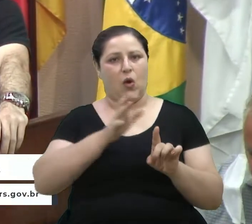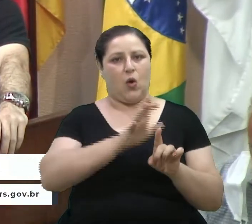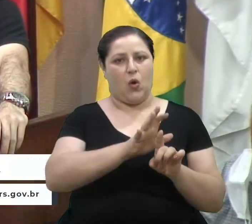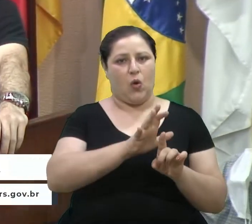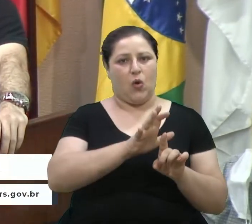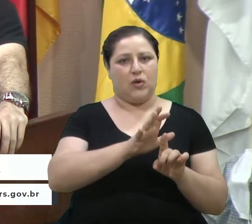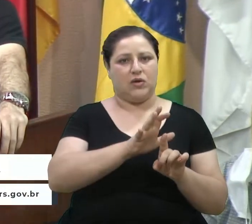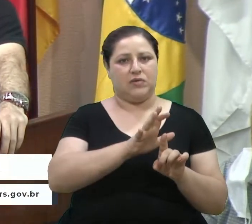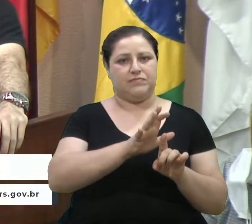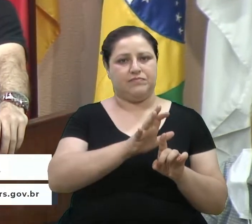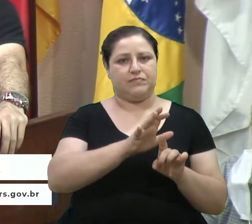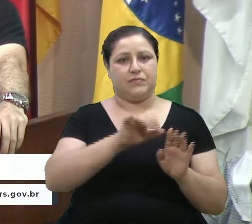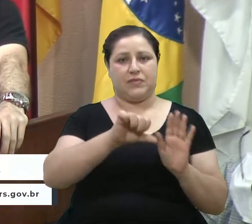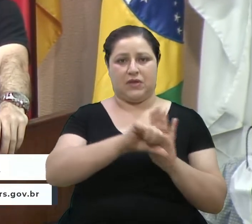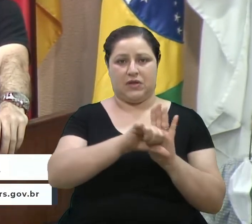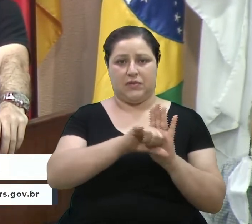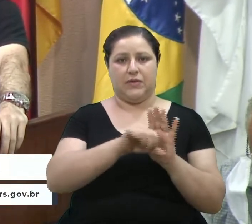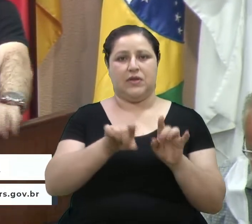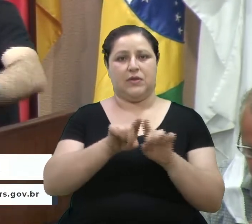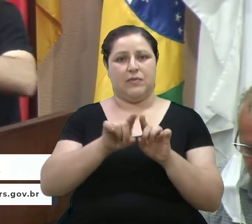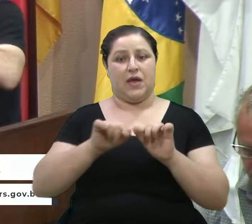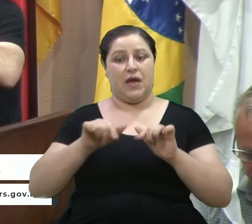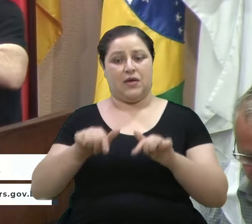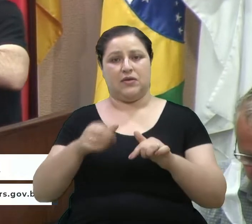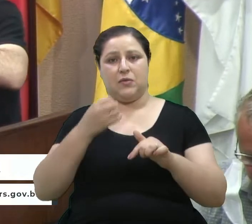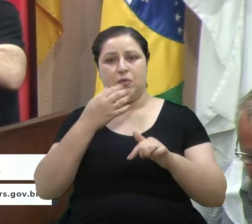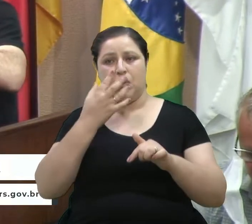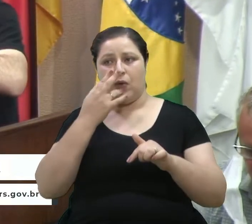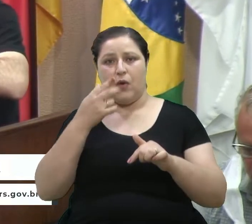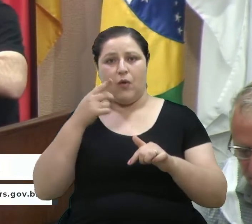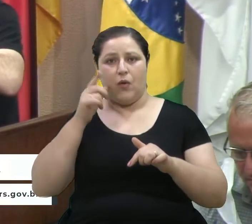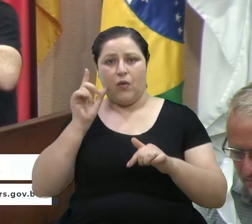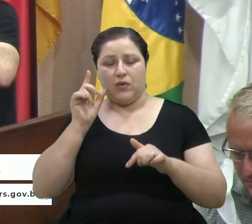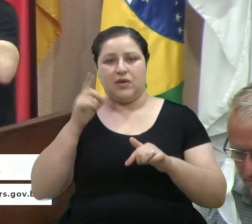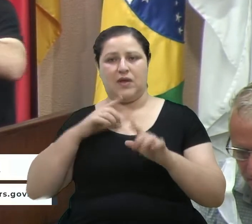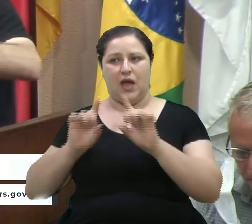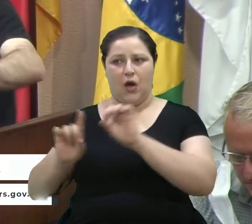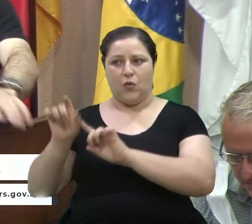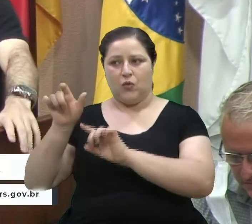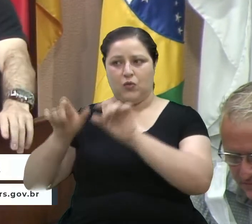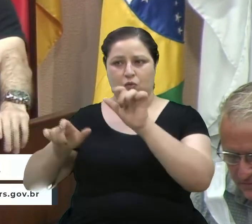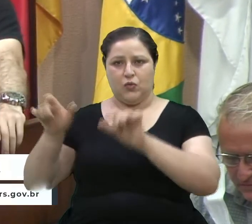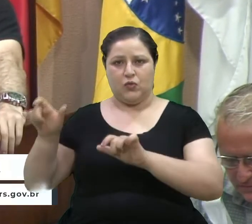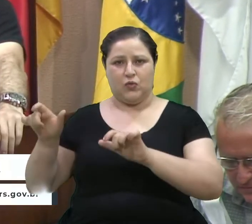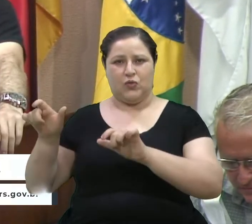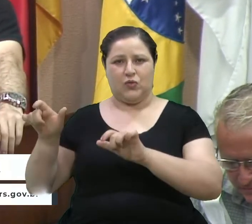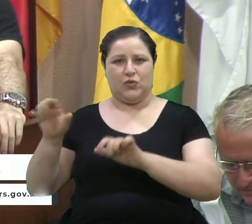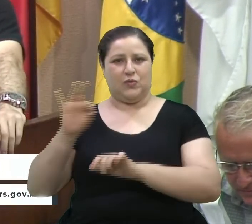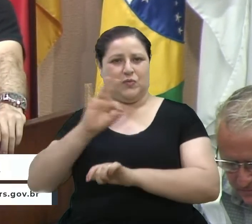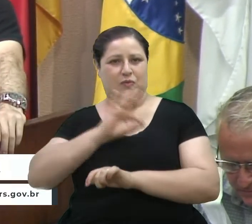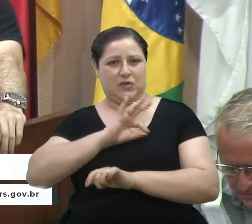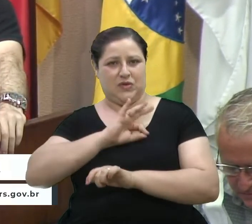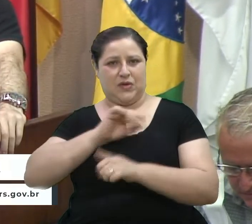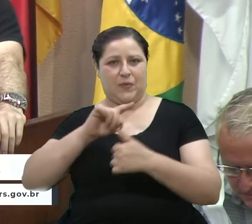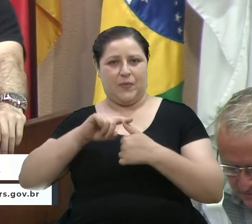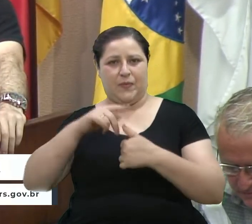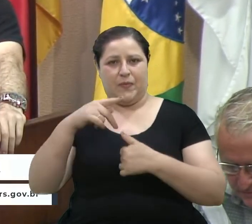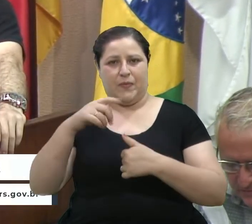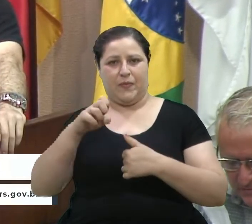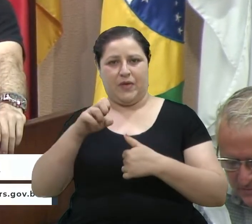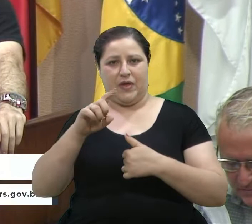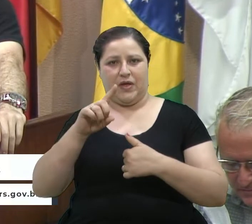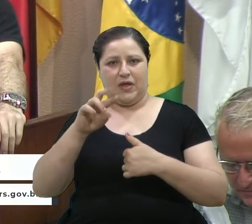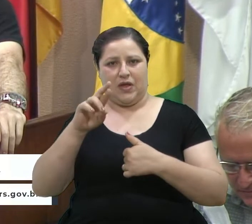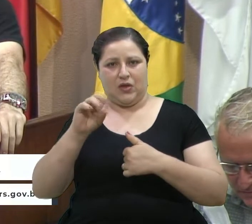e também por ações boas como a de ontem, onde envolveu aí alguns soldados, soldado Pedro, Silva